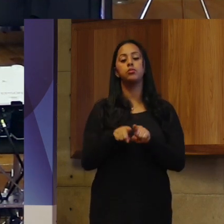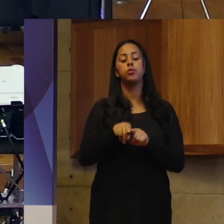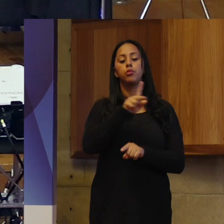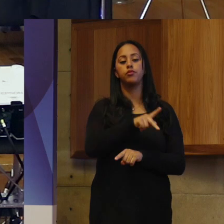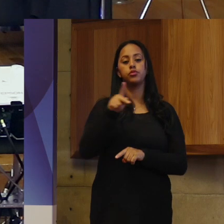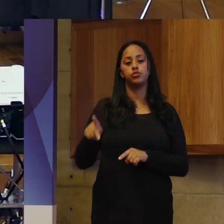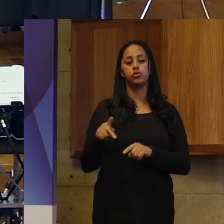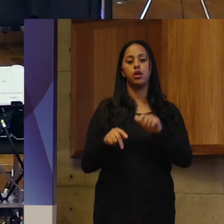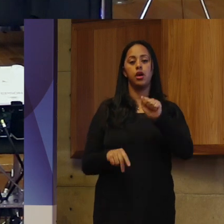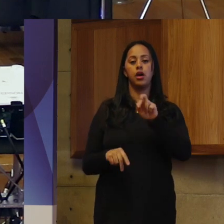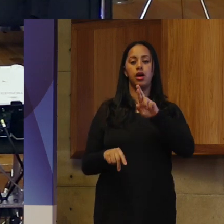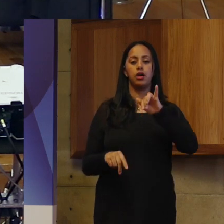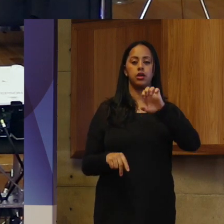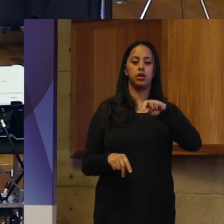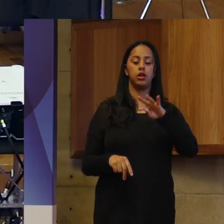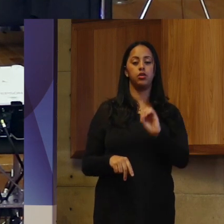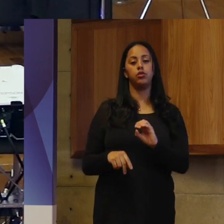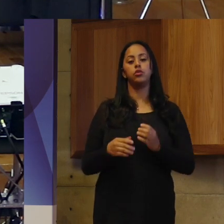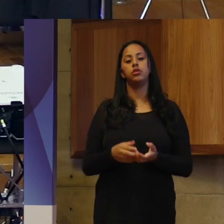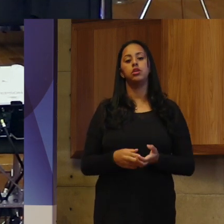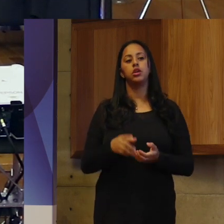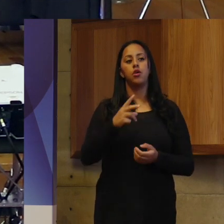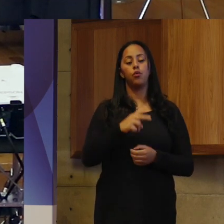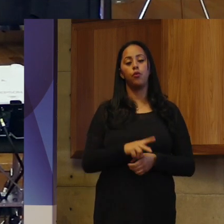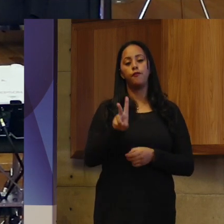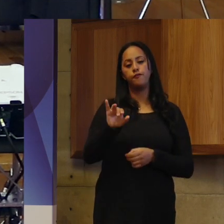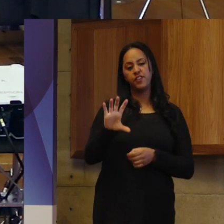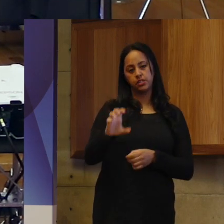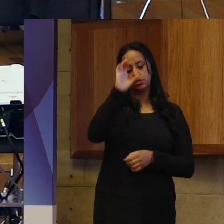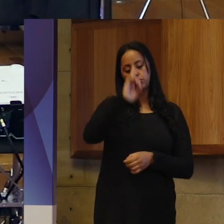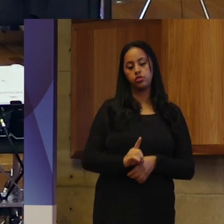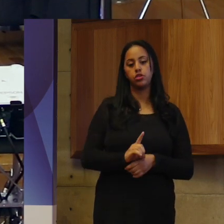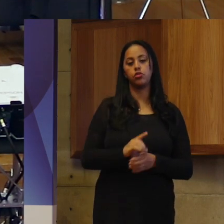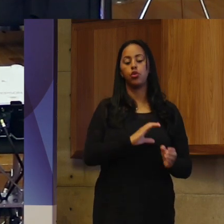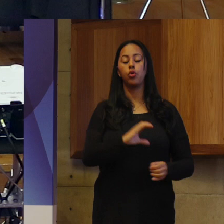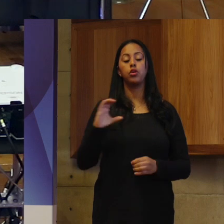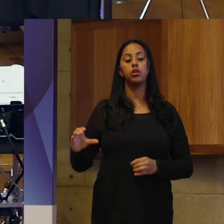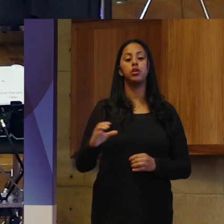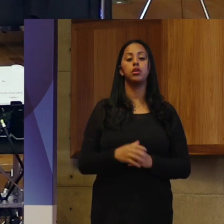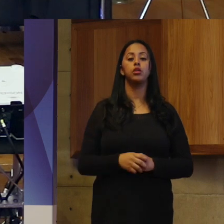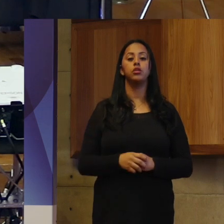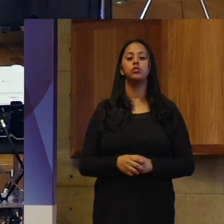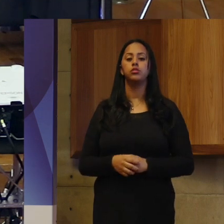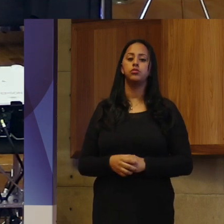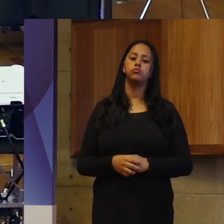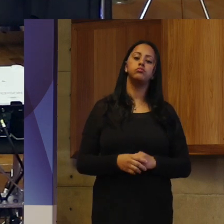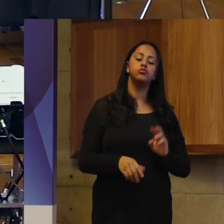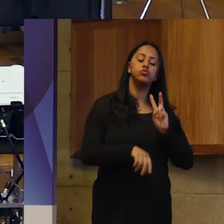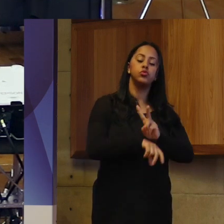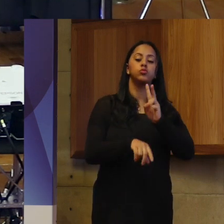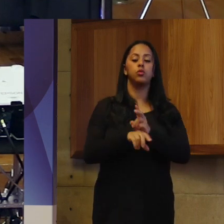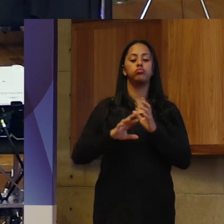Guilherme Ariplonski, que é vice-diretor do Instituto de Estudos Avançados, coordena uma rede de Instituto de Estudos Avançados e